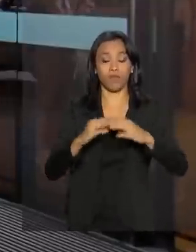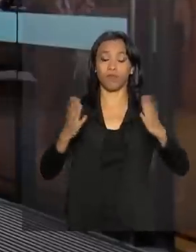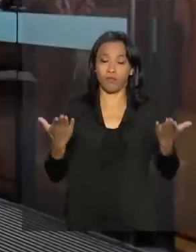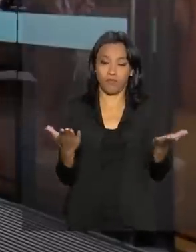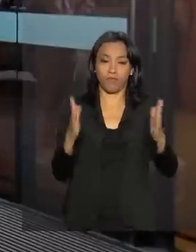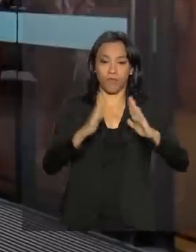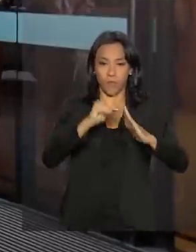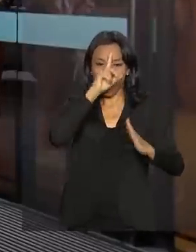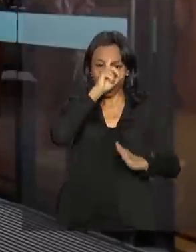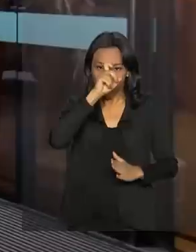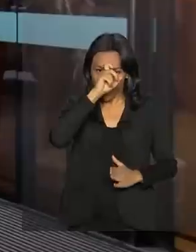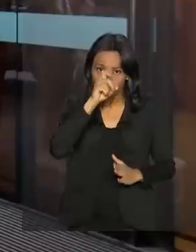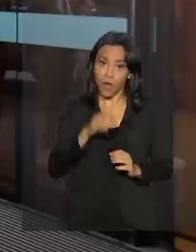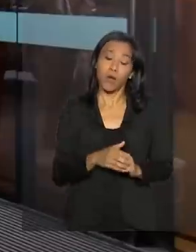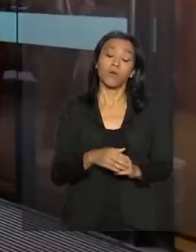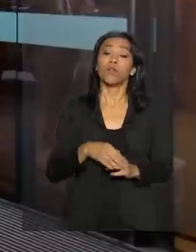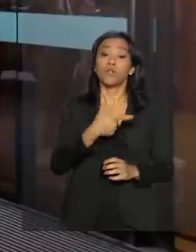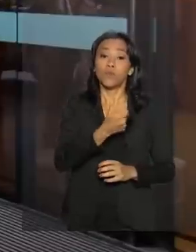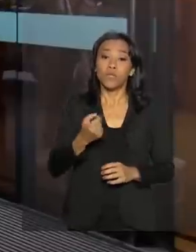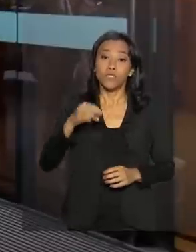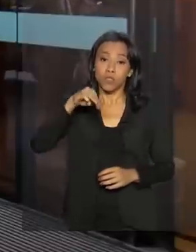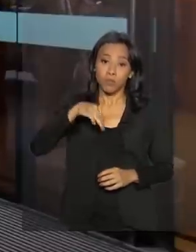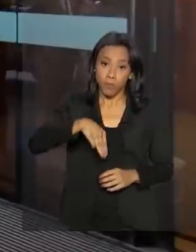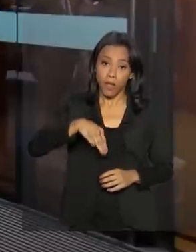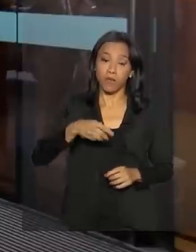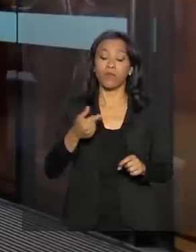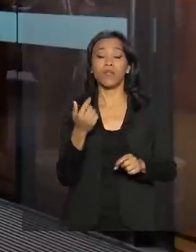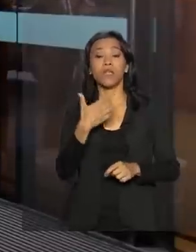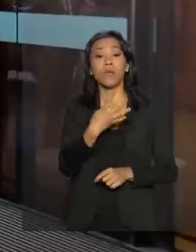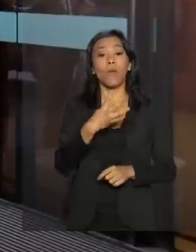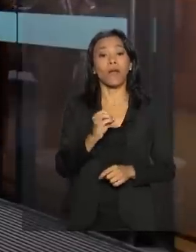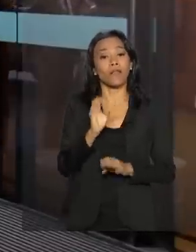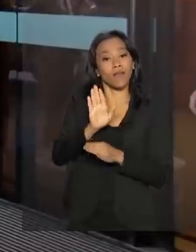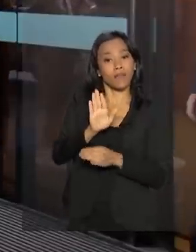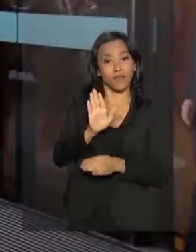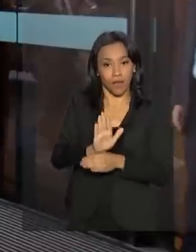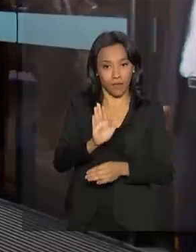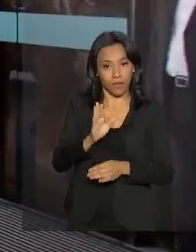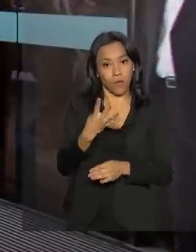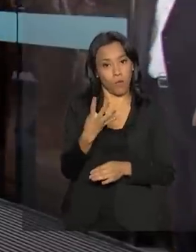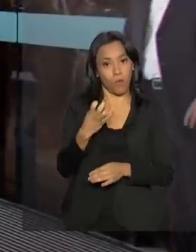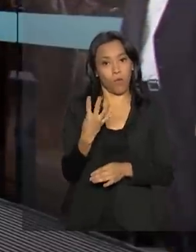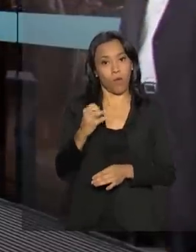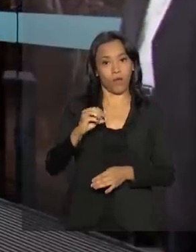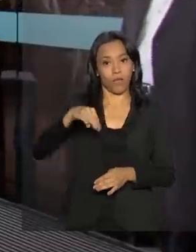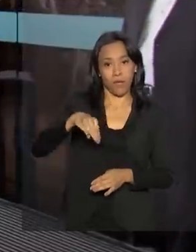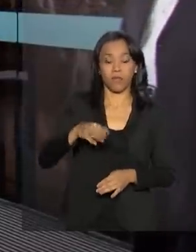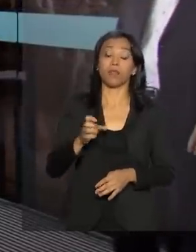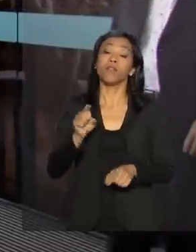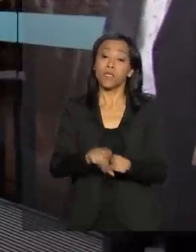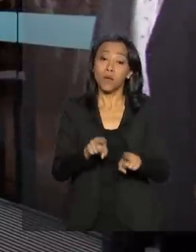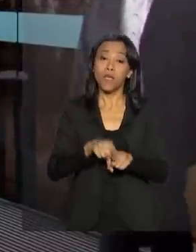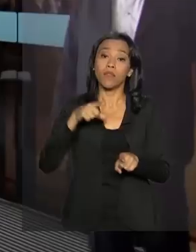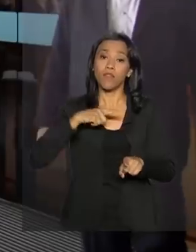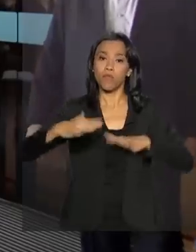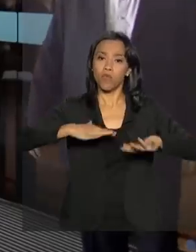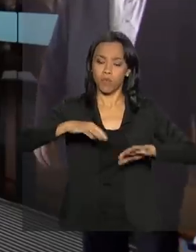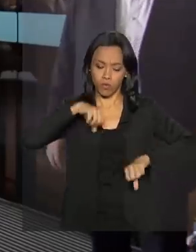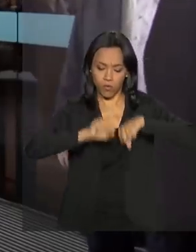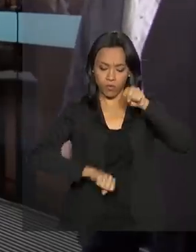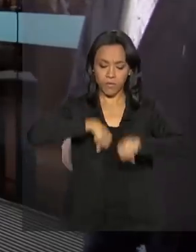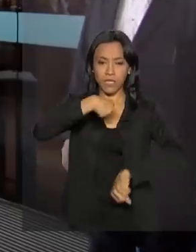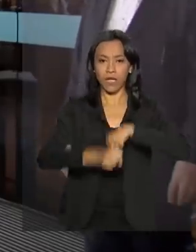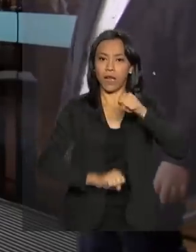pela manhã, 40 metros à tarde e também fez exercícios em uma espécie de bicicleta ergométrica que se acopla